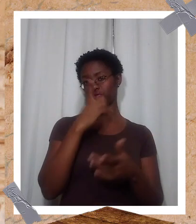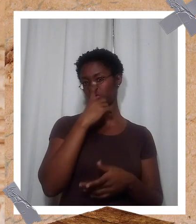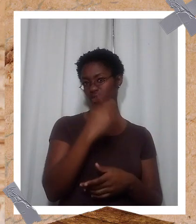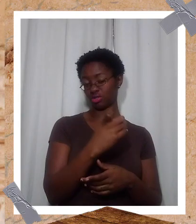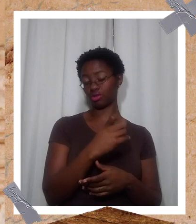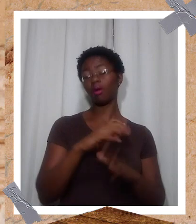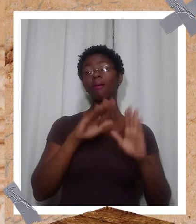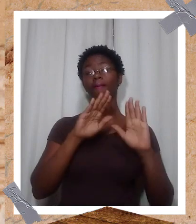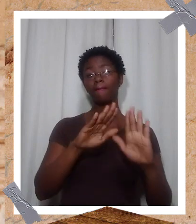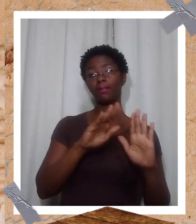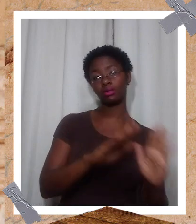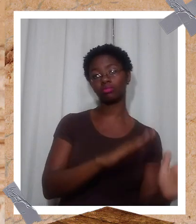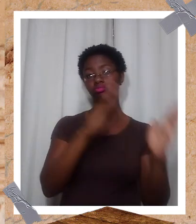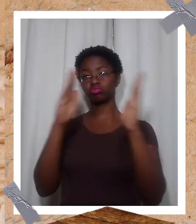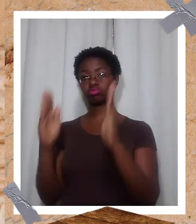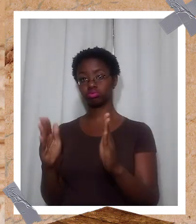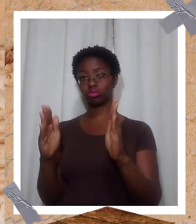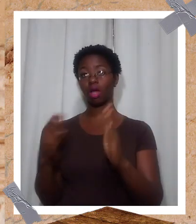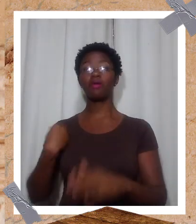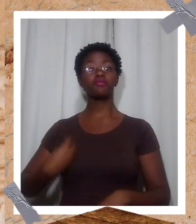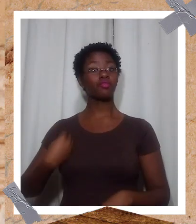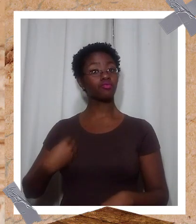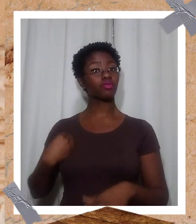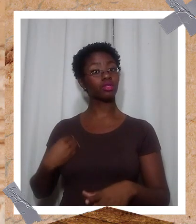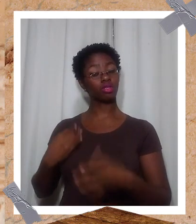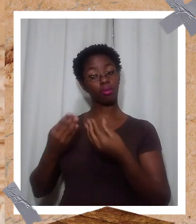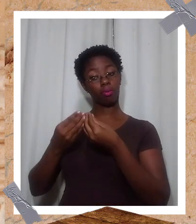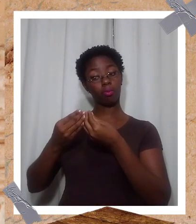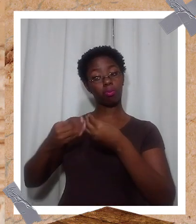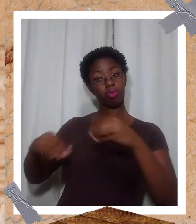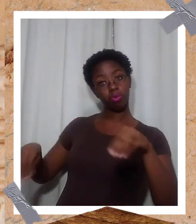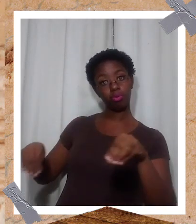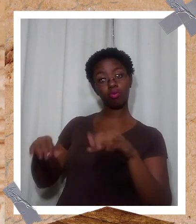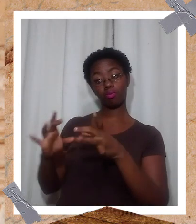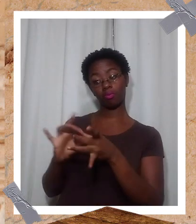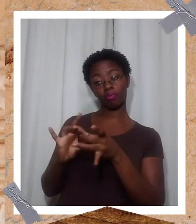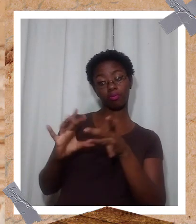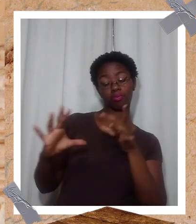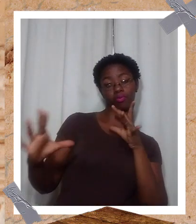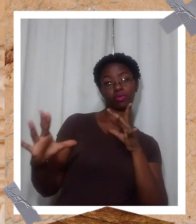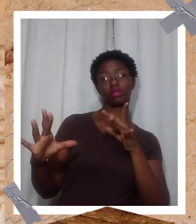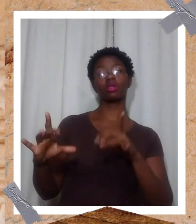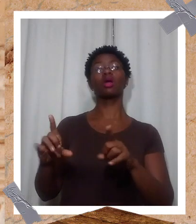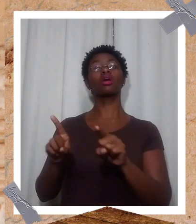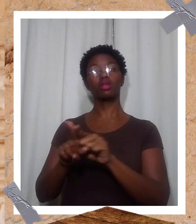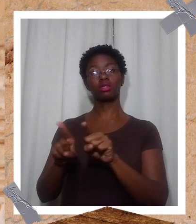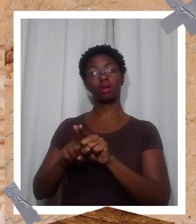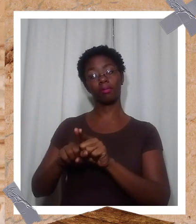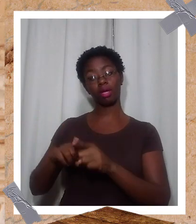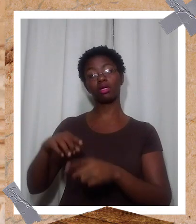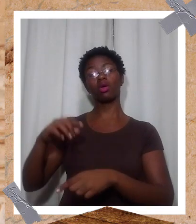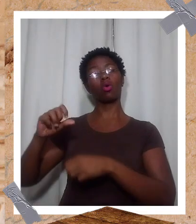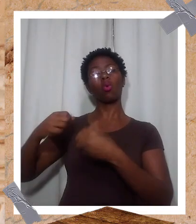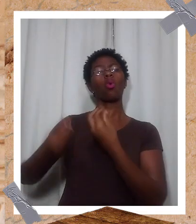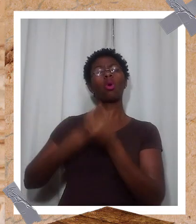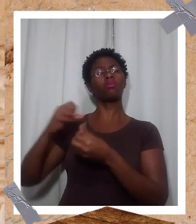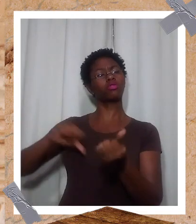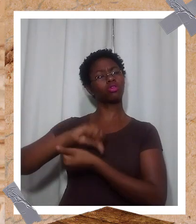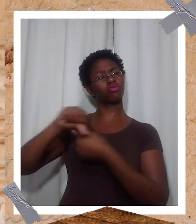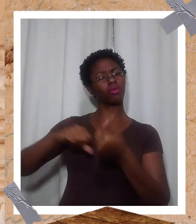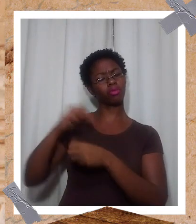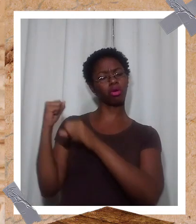vai conversar um pouco como as vivências de ruptura e resistência se desenvolveram e se reconstruíram ao longo desses anos.